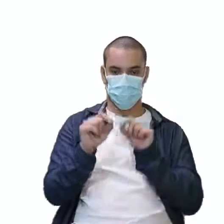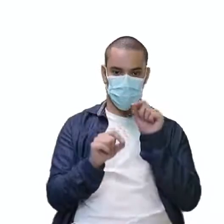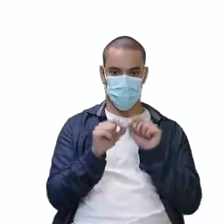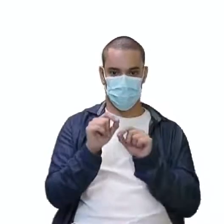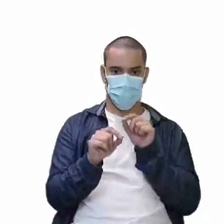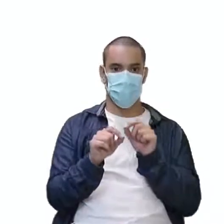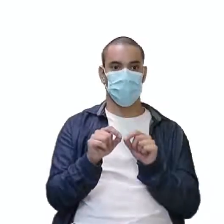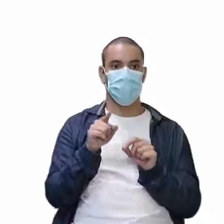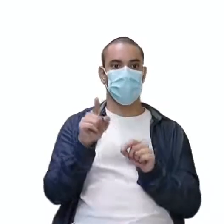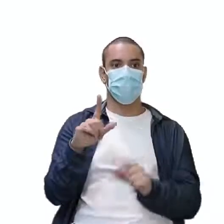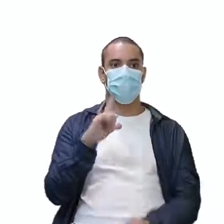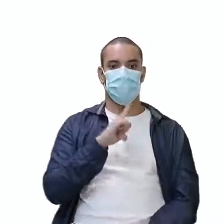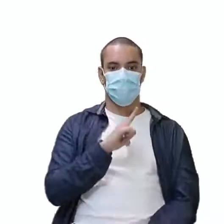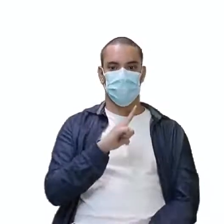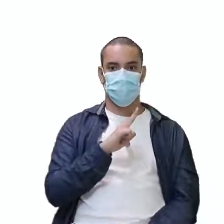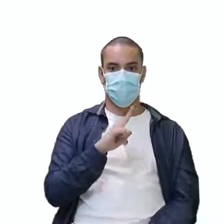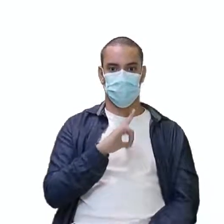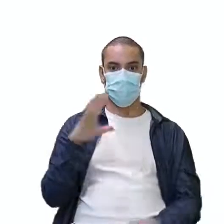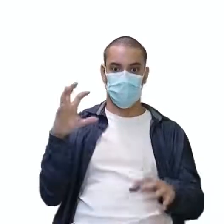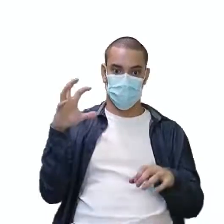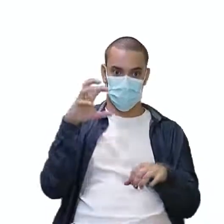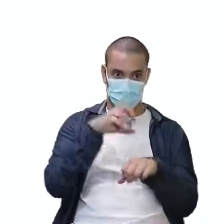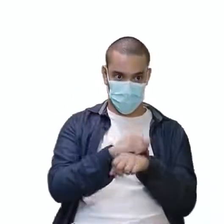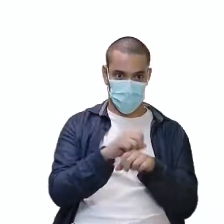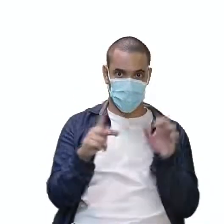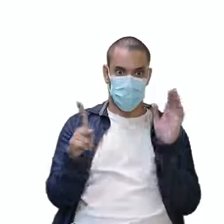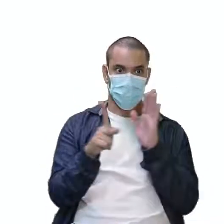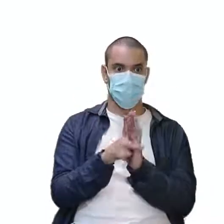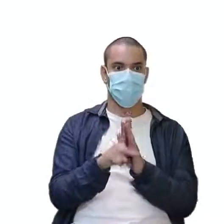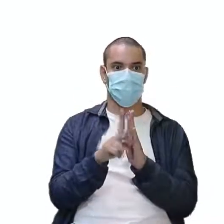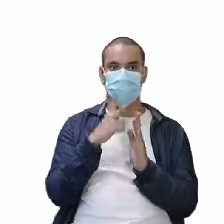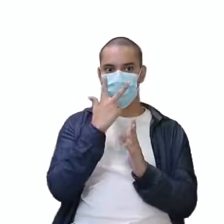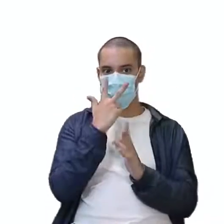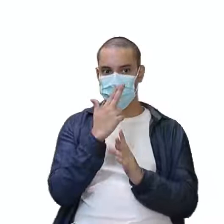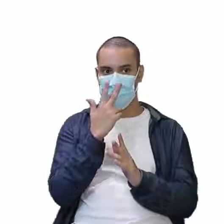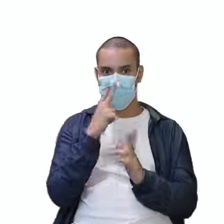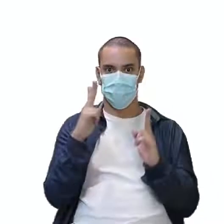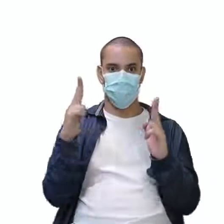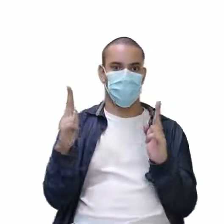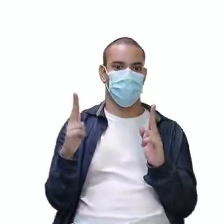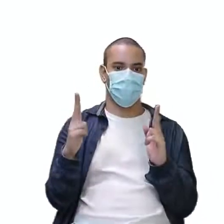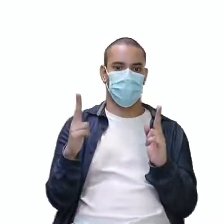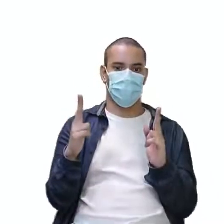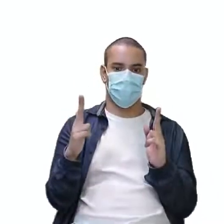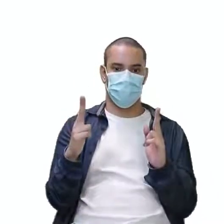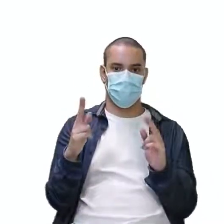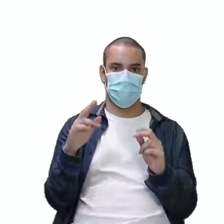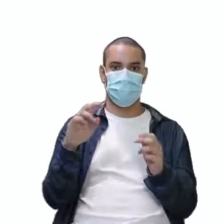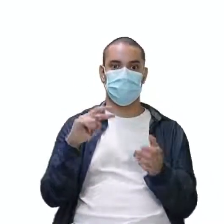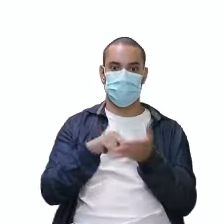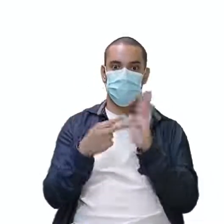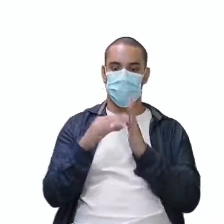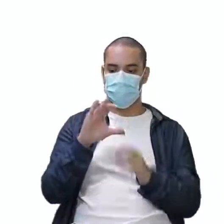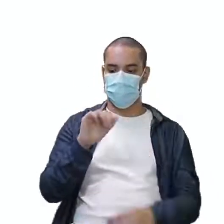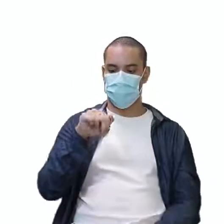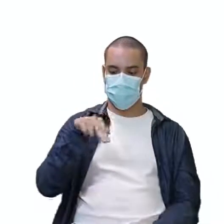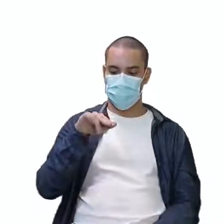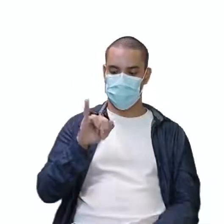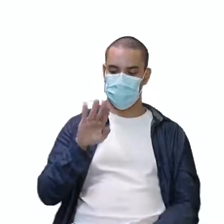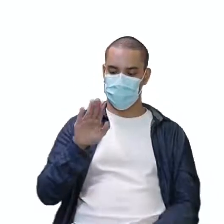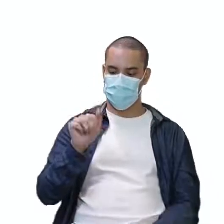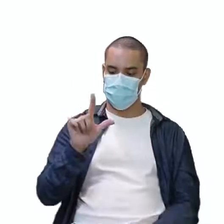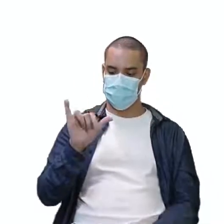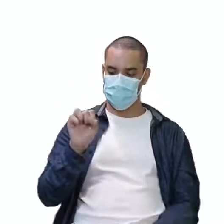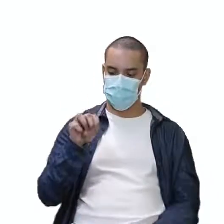caso onde você vai ter a predação do seu igual, ou seja, o canibalismo, que pode acontecer por um